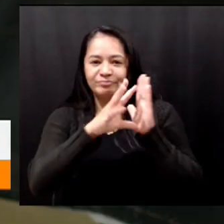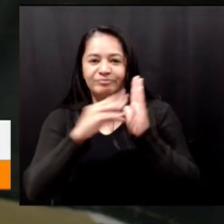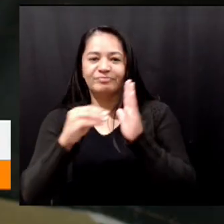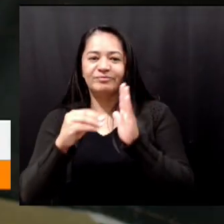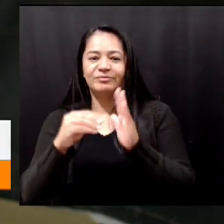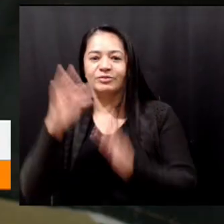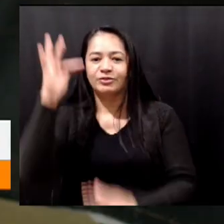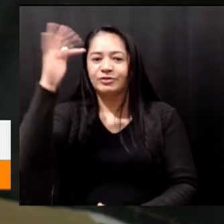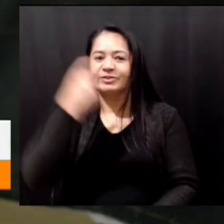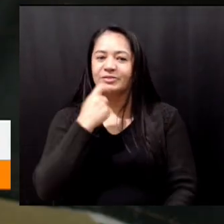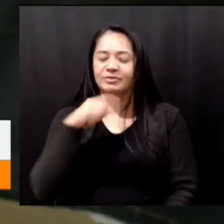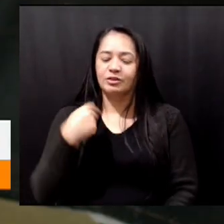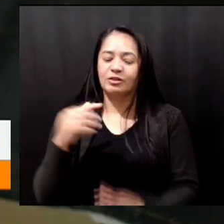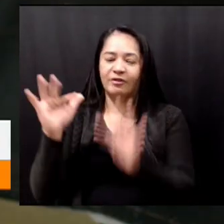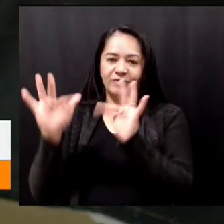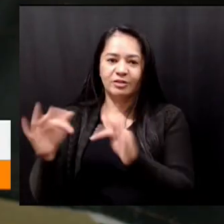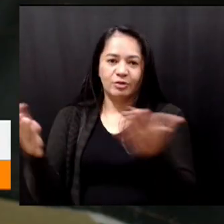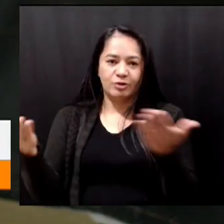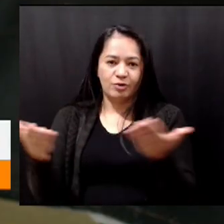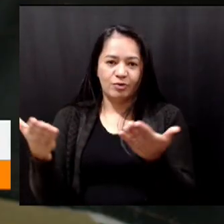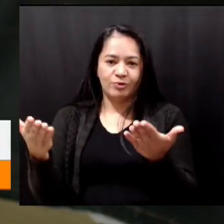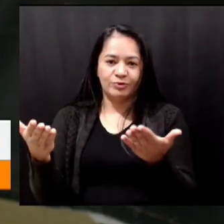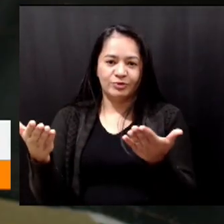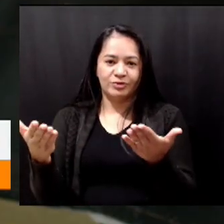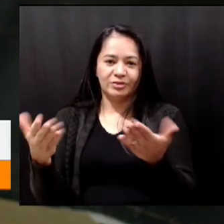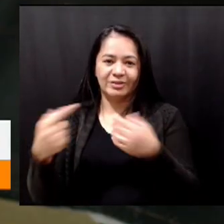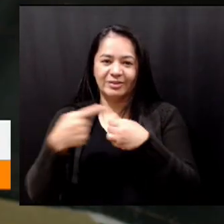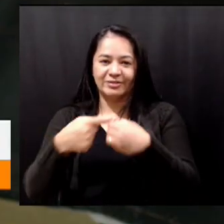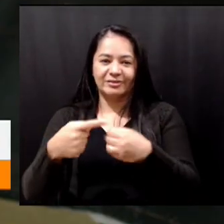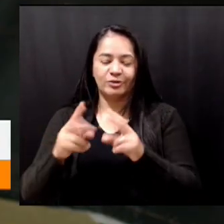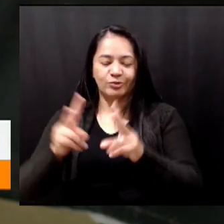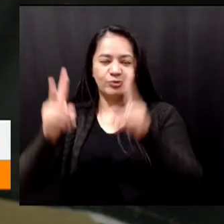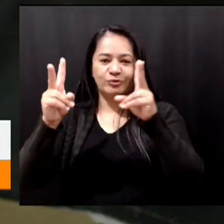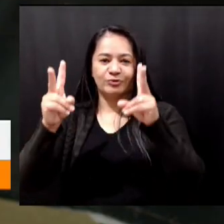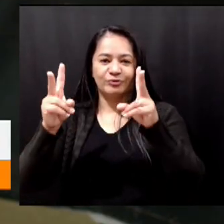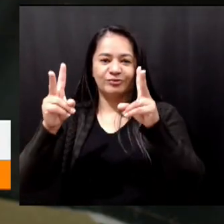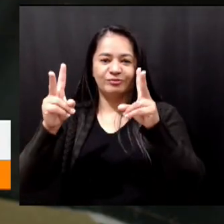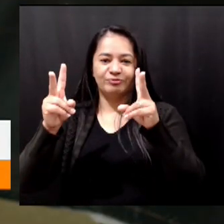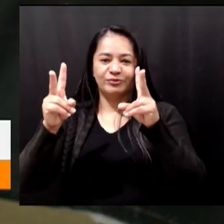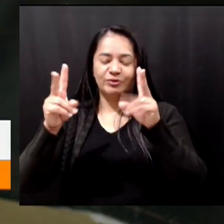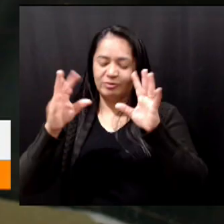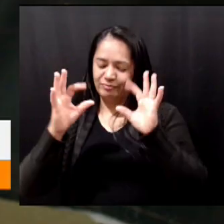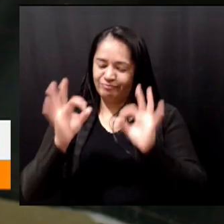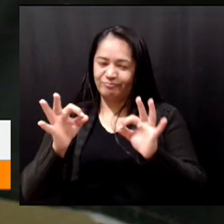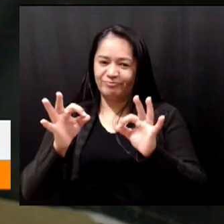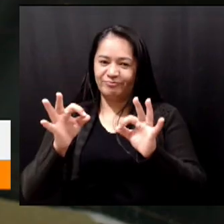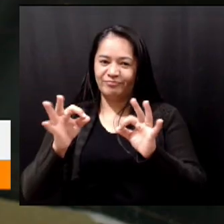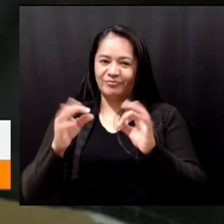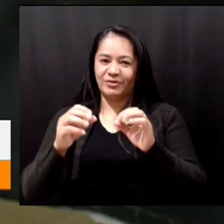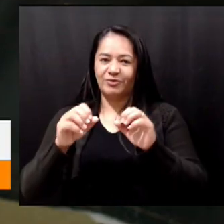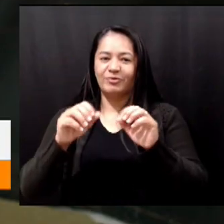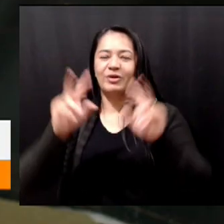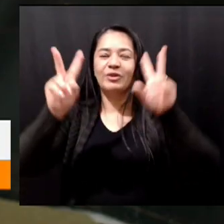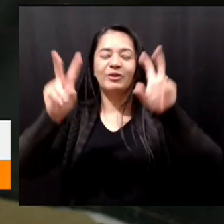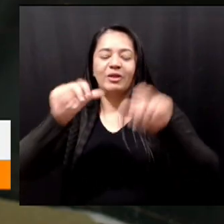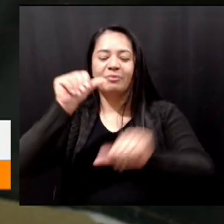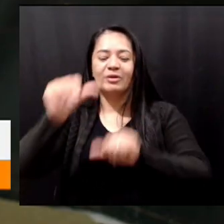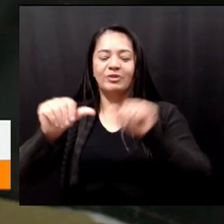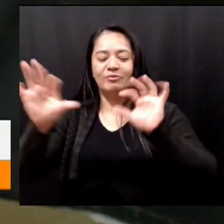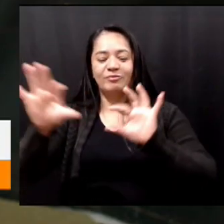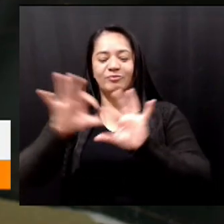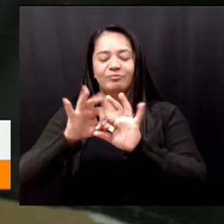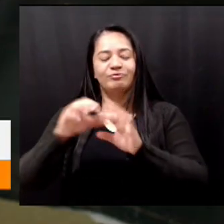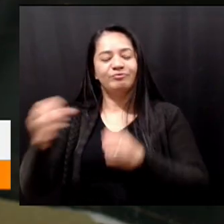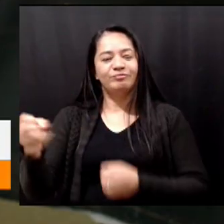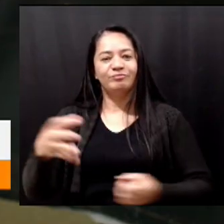programa de hoje com a certeza de que a cidade segue num rumo certo quando o assunto é transformação, conexão e inovação. E